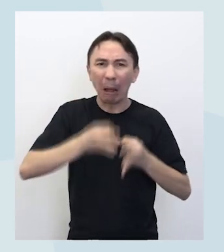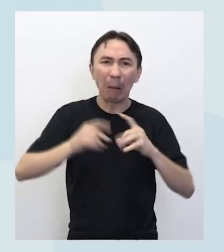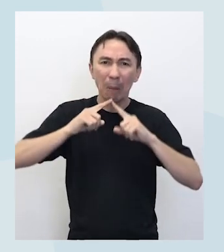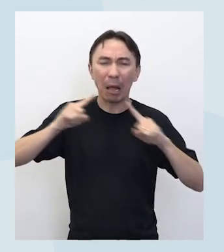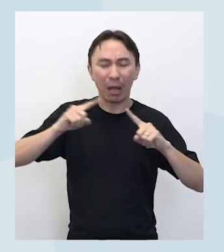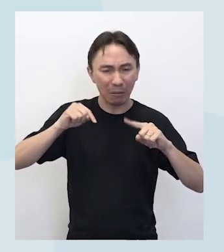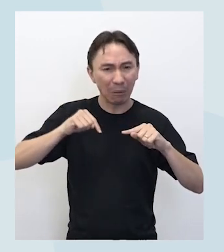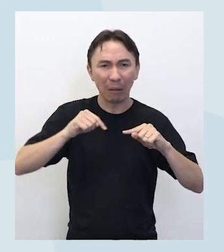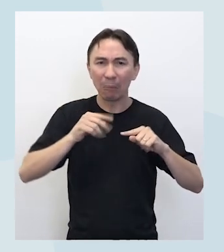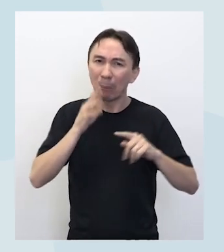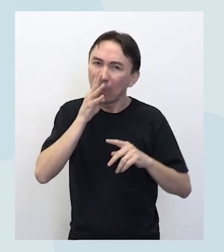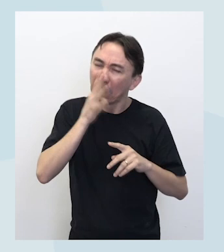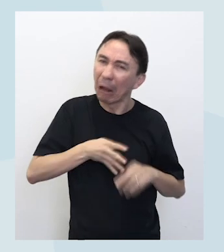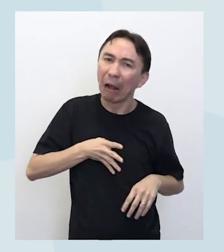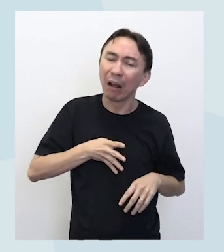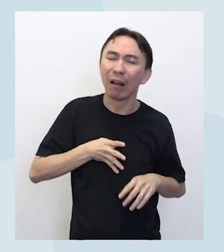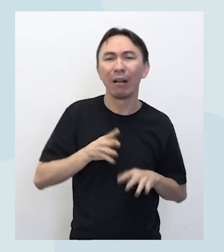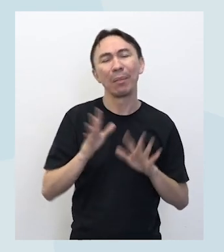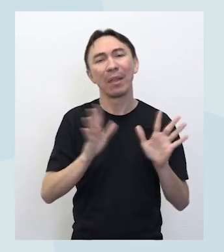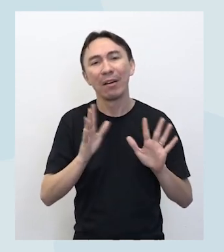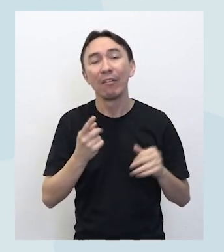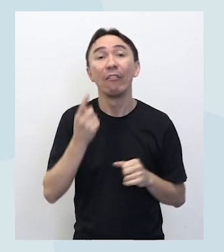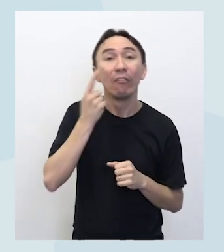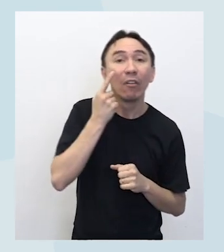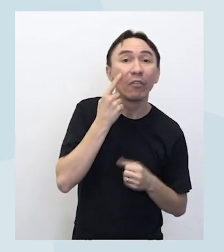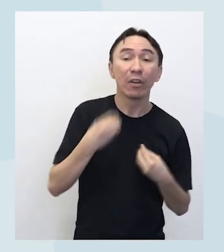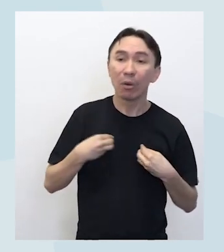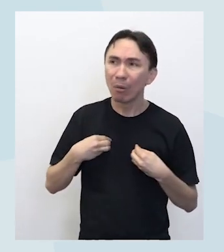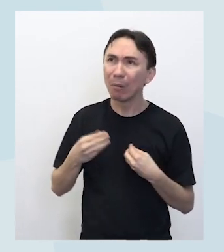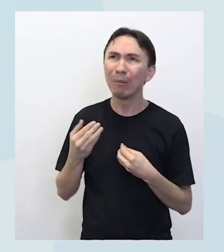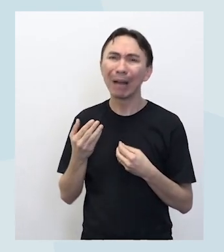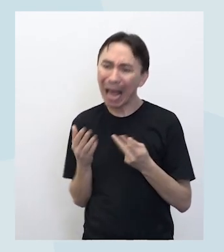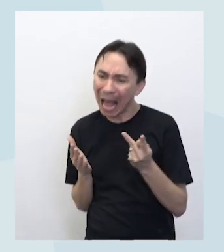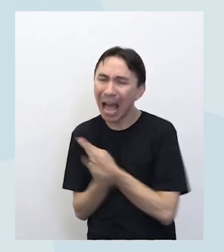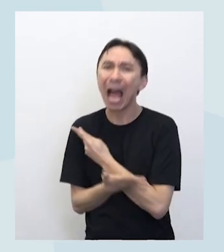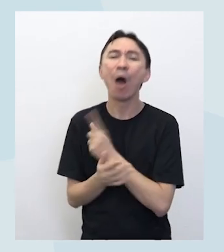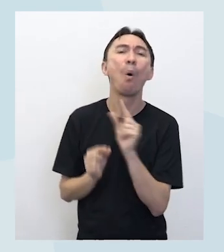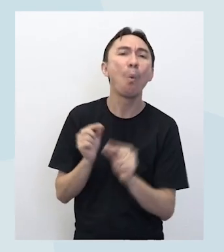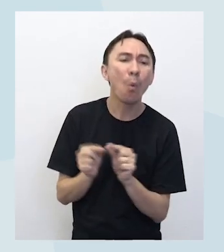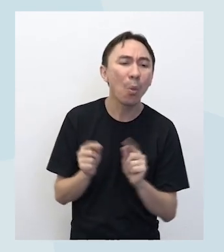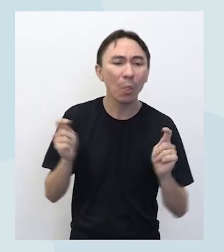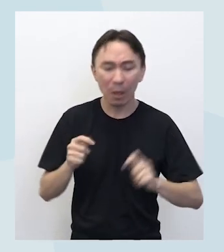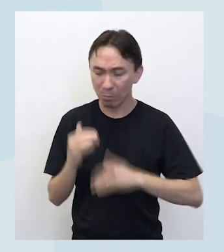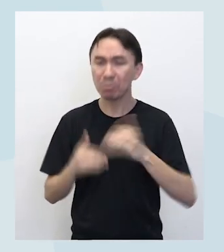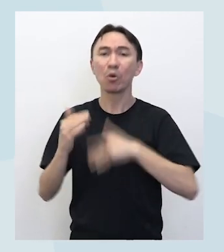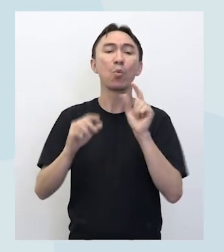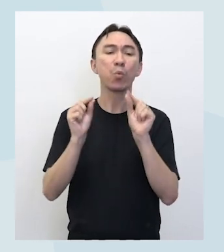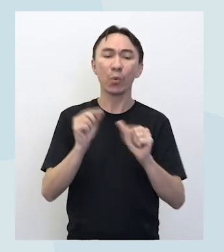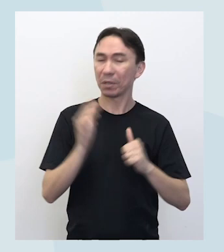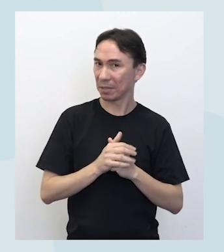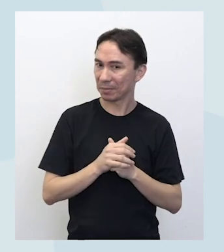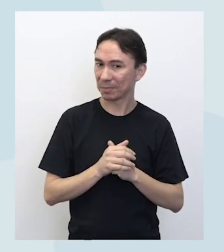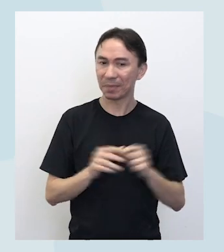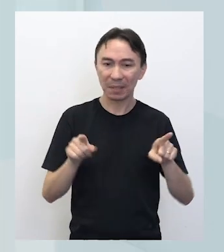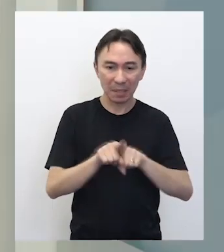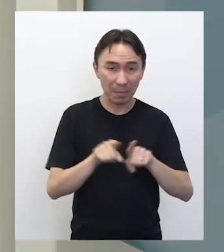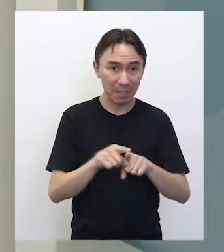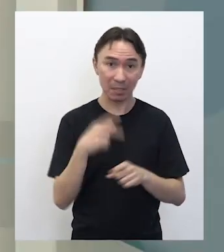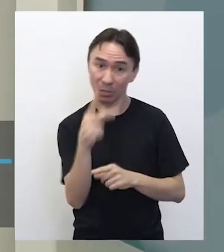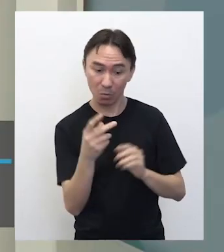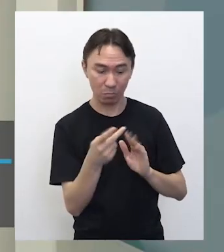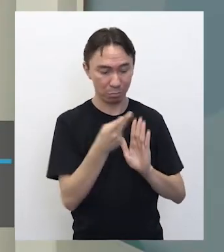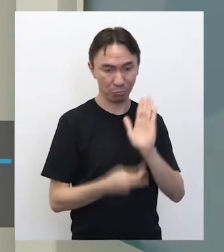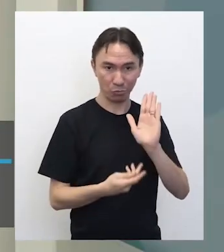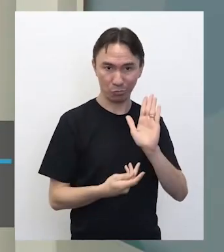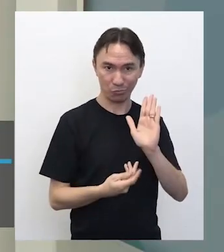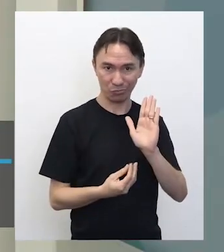gente pode melhorar. E também vimos o papel do plano de ação no seu projeto de vida. Já falei para